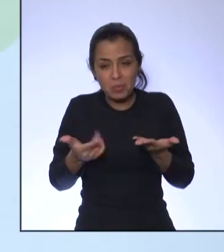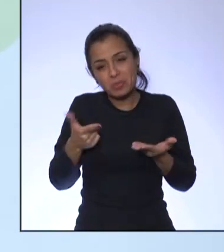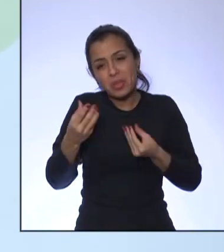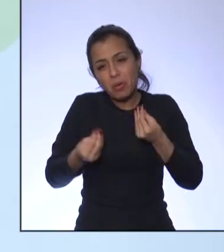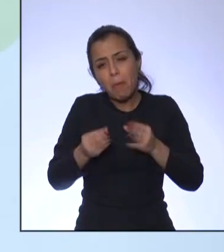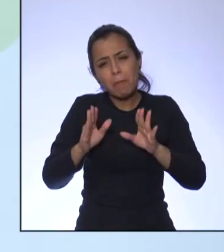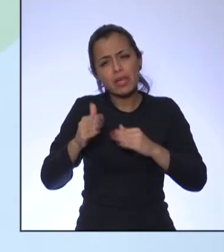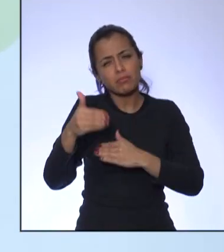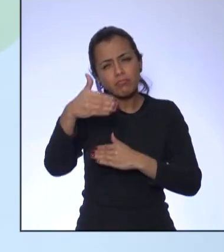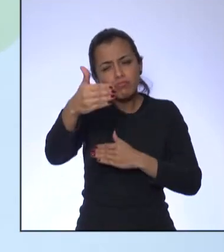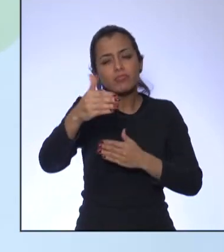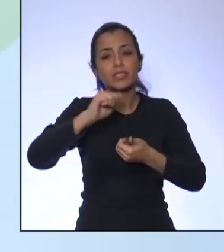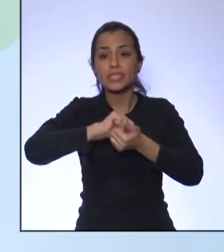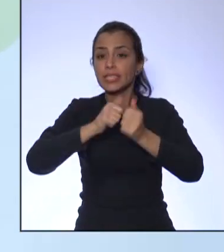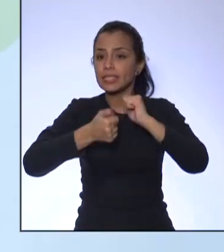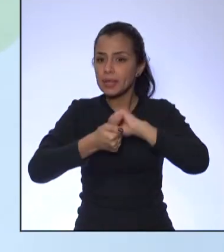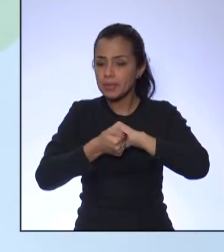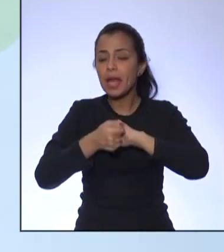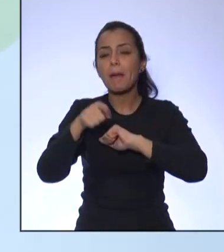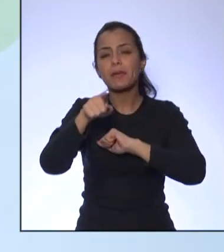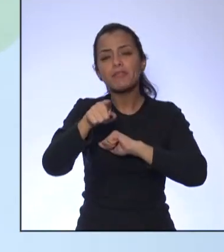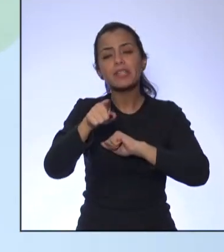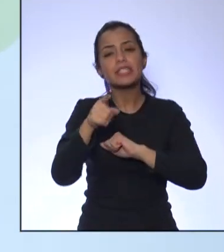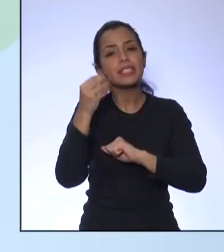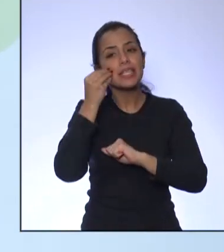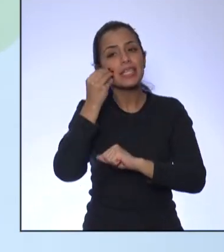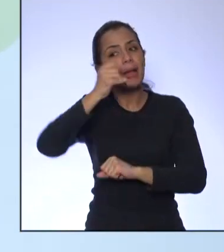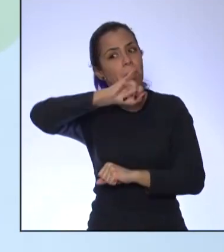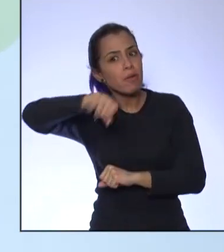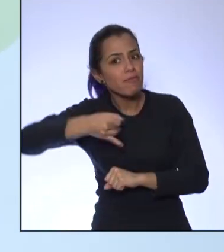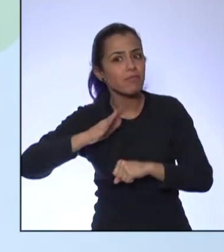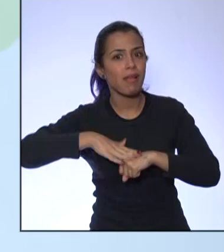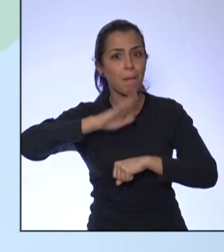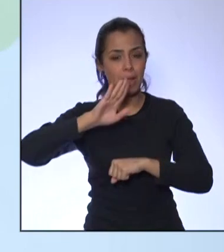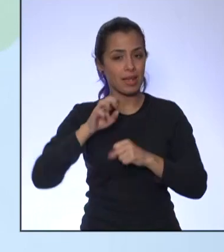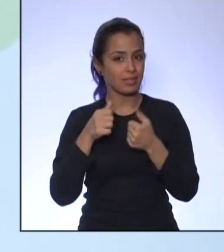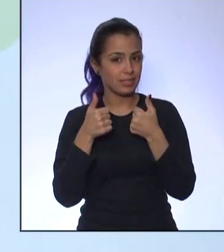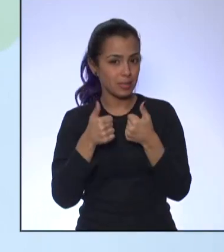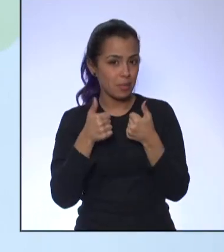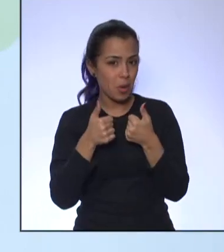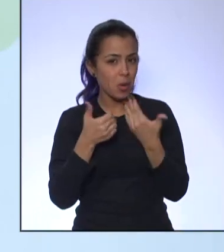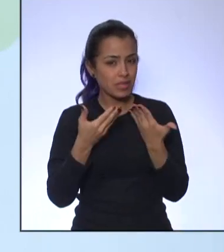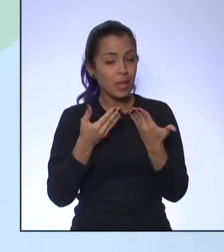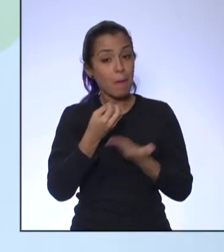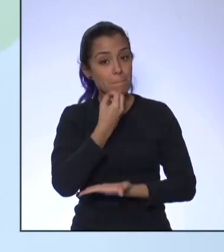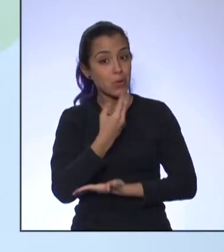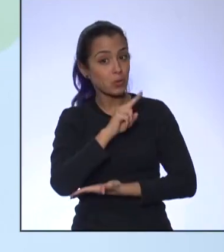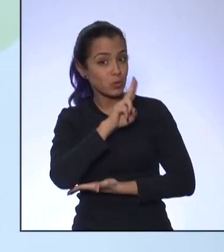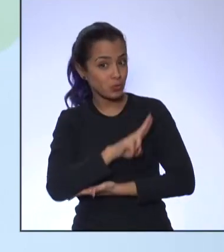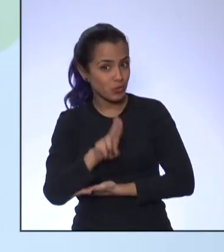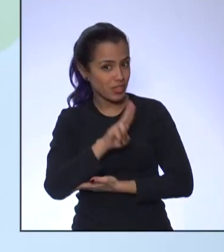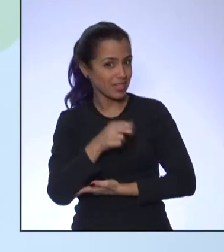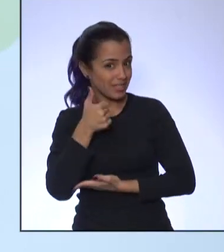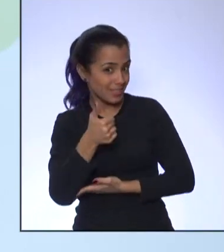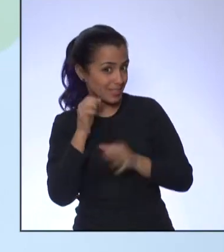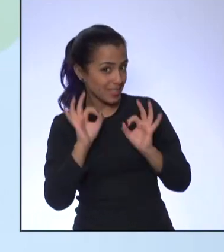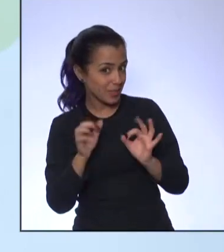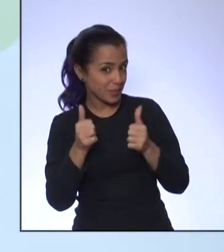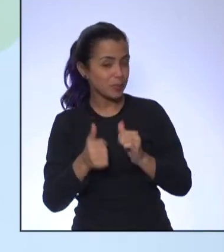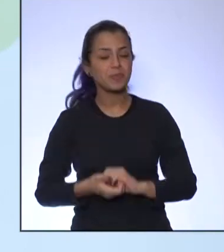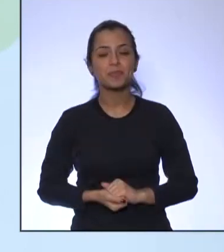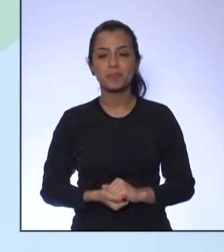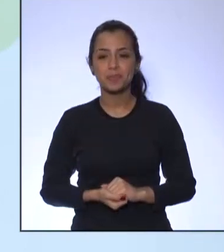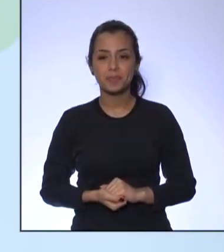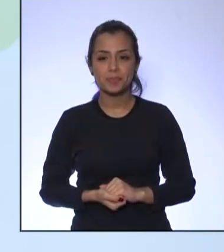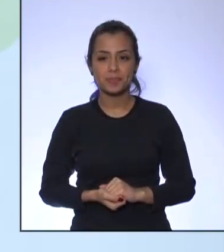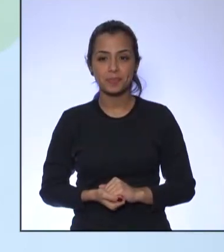em adaptar essas atividades para vocês terem um bom aproveitamento. Então, utilizem esse material, certo?